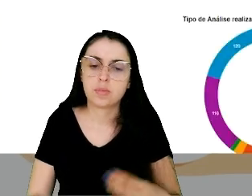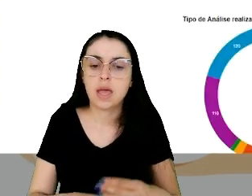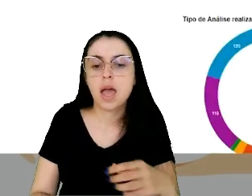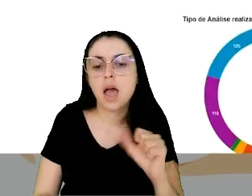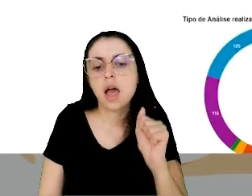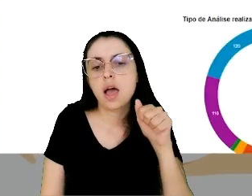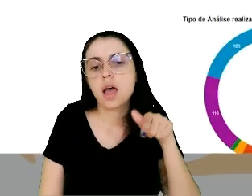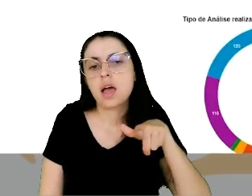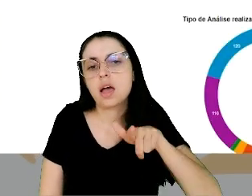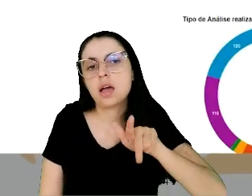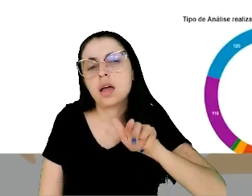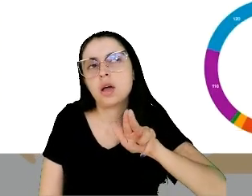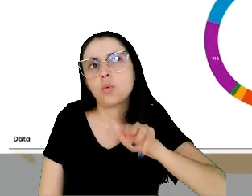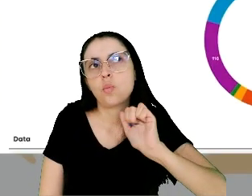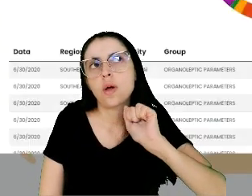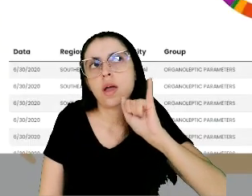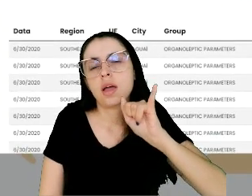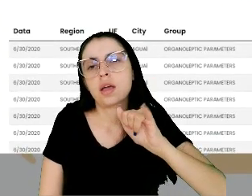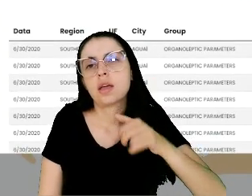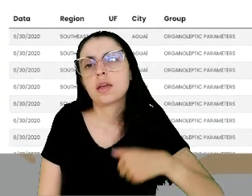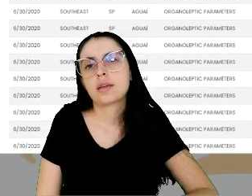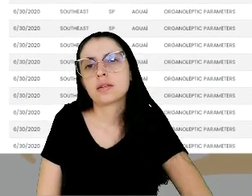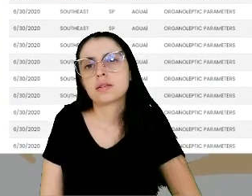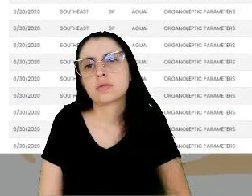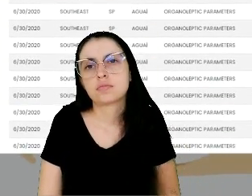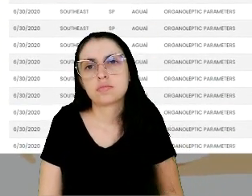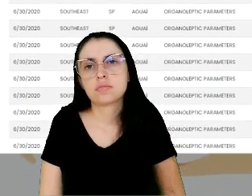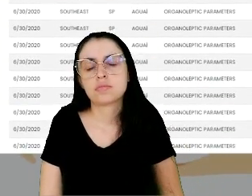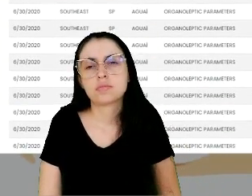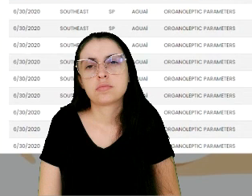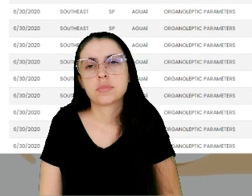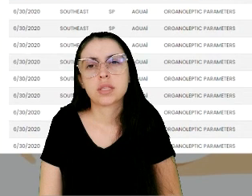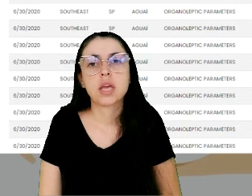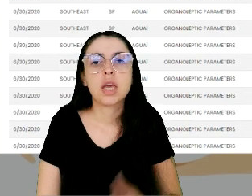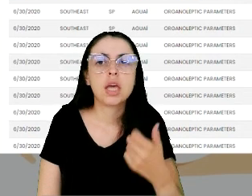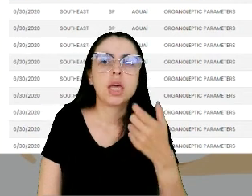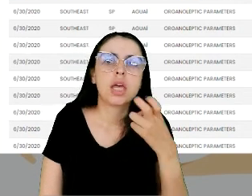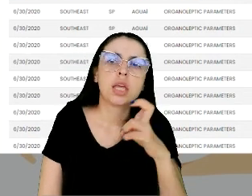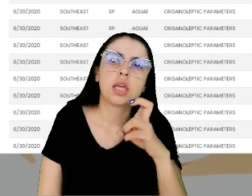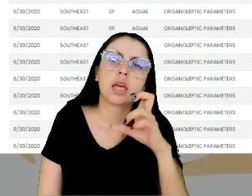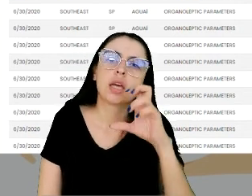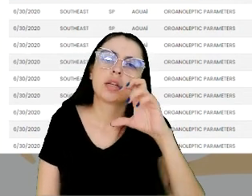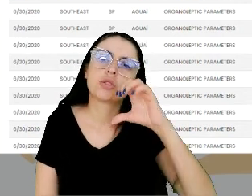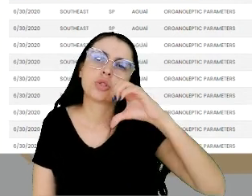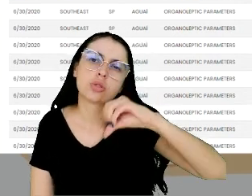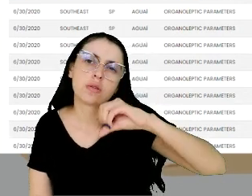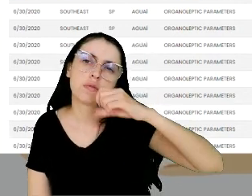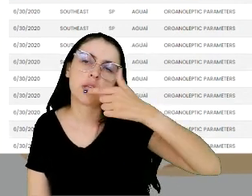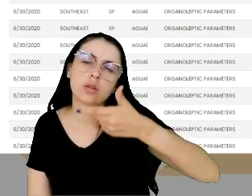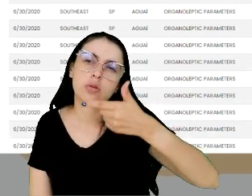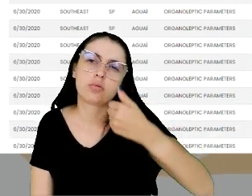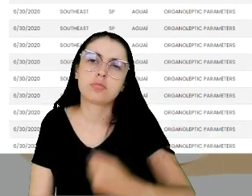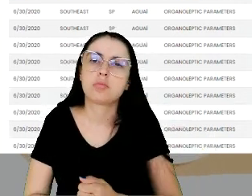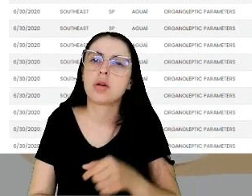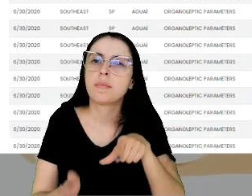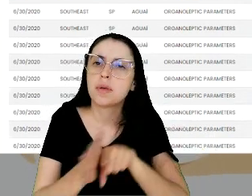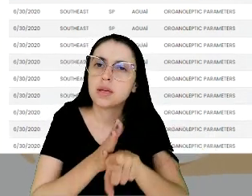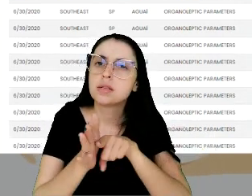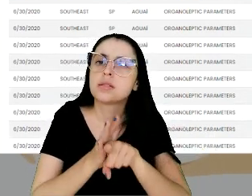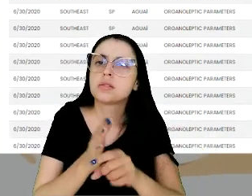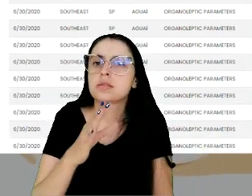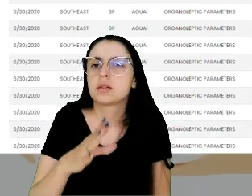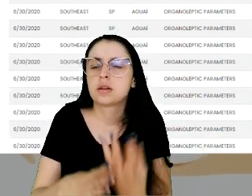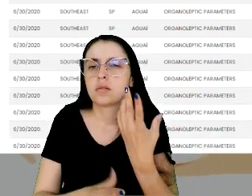exemplo. Já aqui em Aguaí, em São Paulo, temos 592 análises realizadas e já pegaram